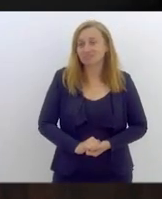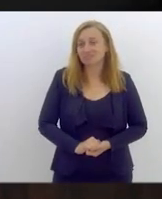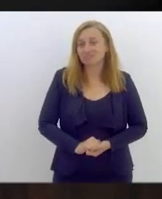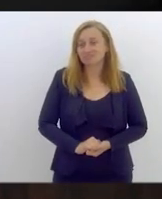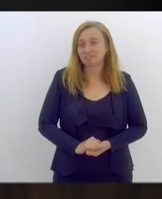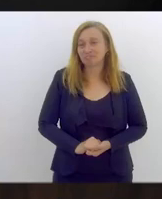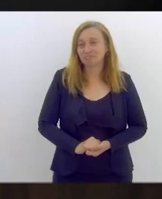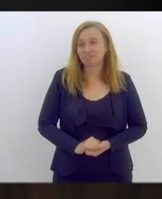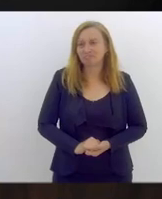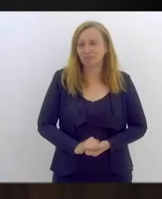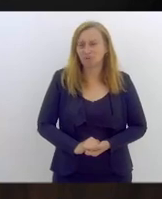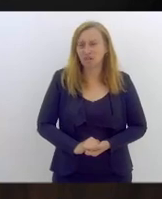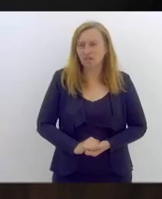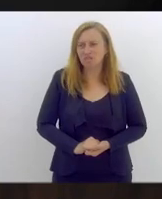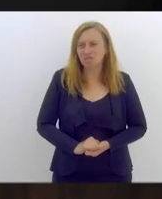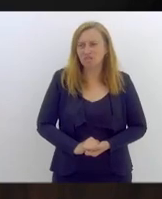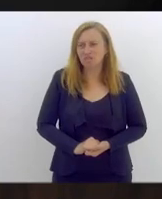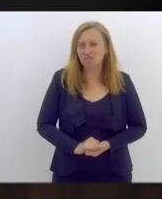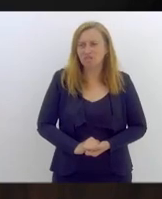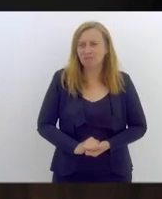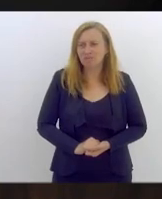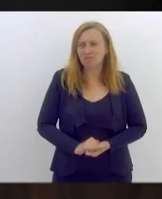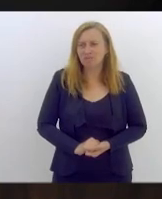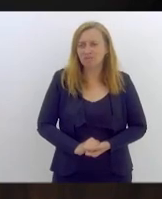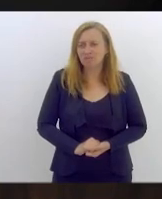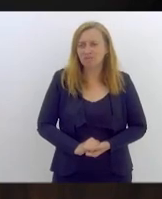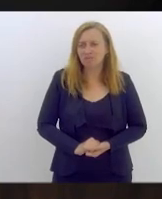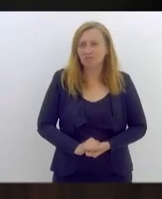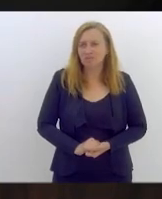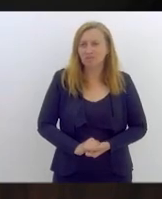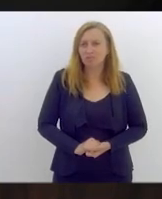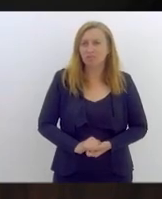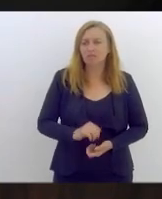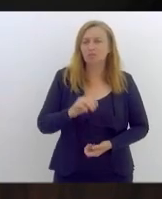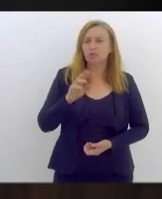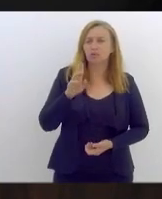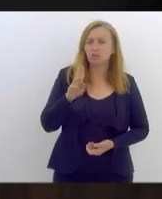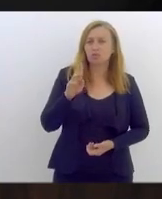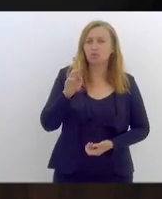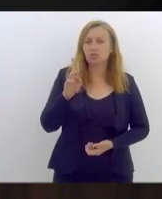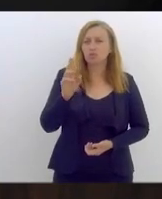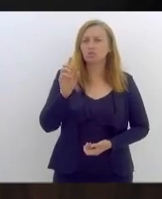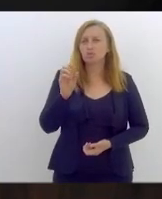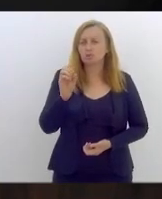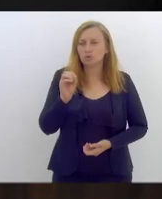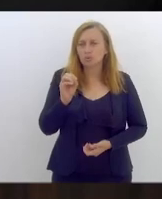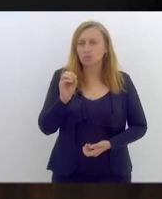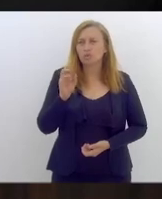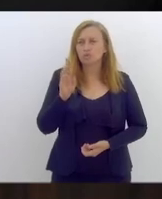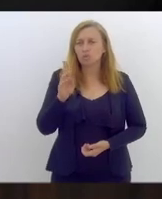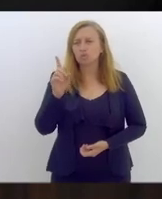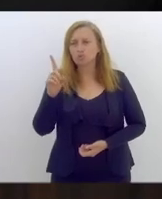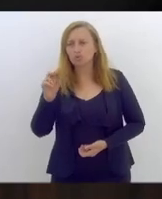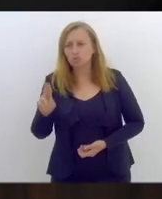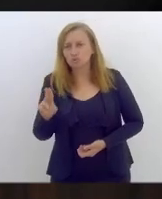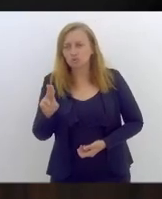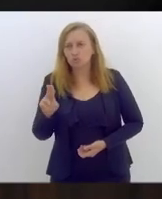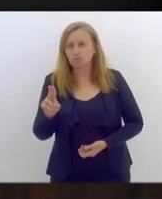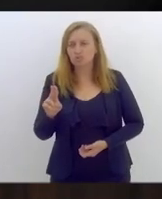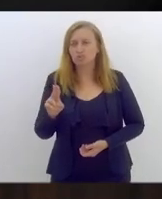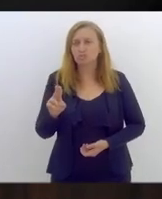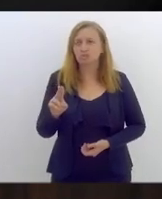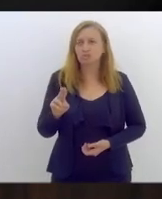O Ubuntu nunca fez tanto sentido para mim. Muniz